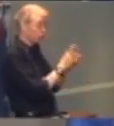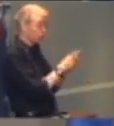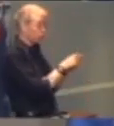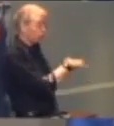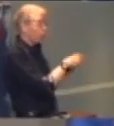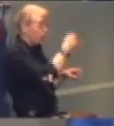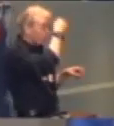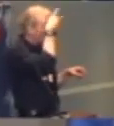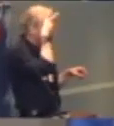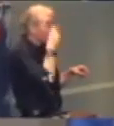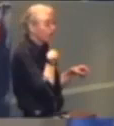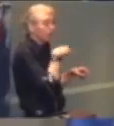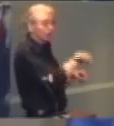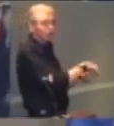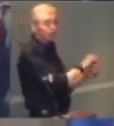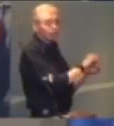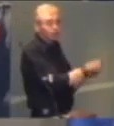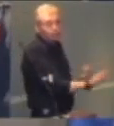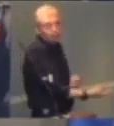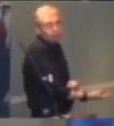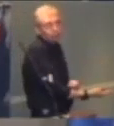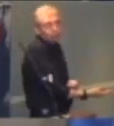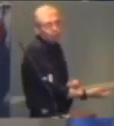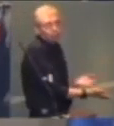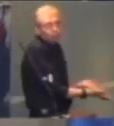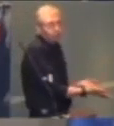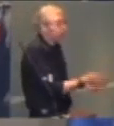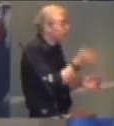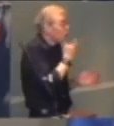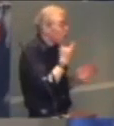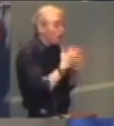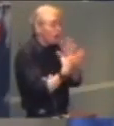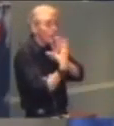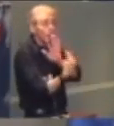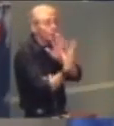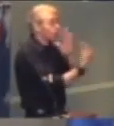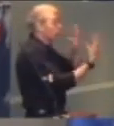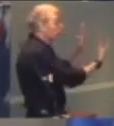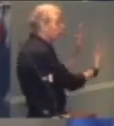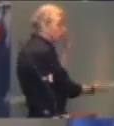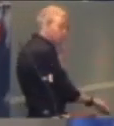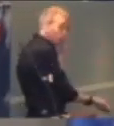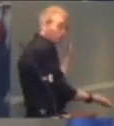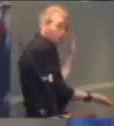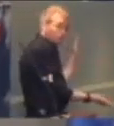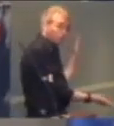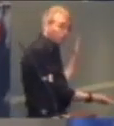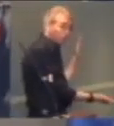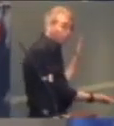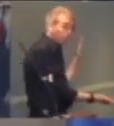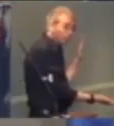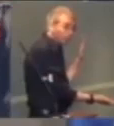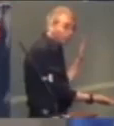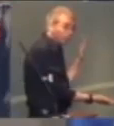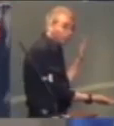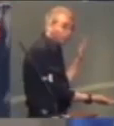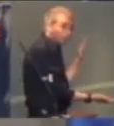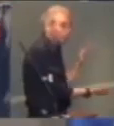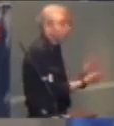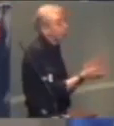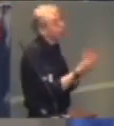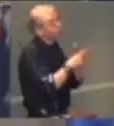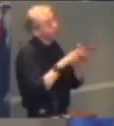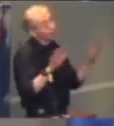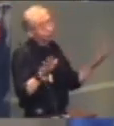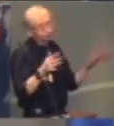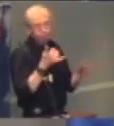prefeitos fizeram isso é um exemplo para os demais executivos no nosso país certo mas